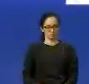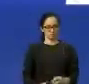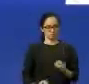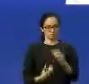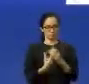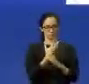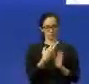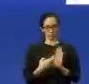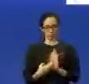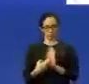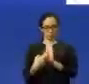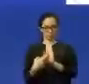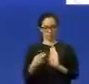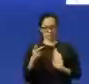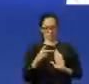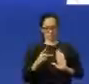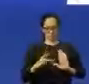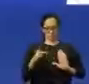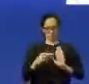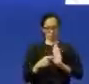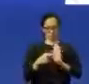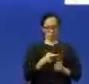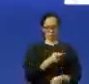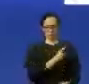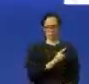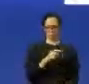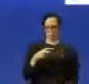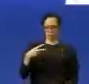então, está representada aí, né, pelas figuras 1 e 2.